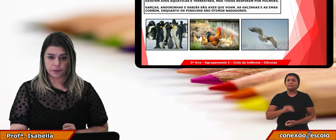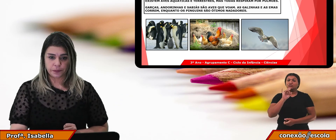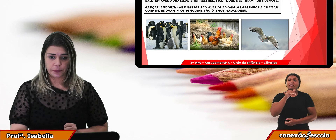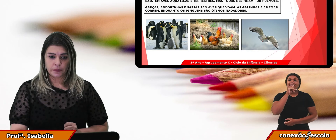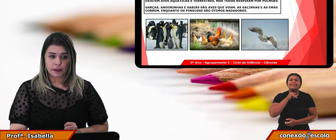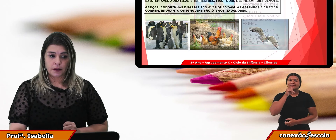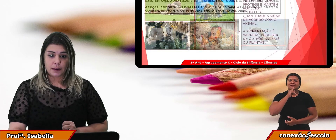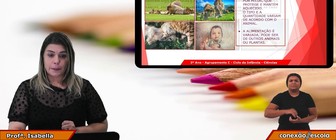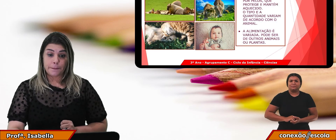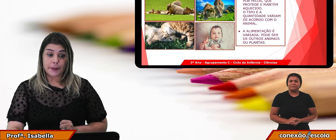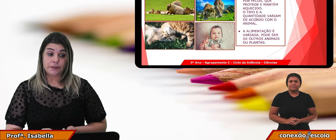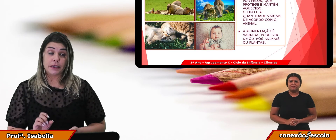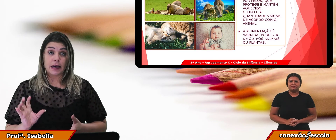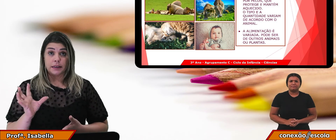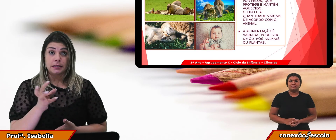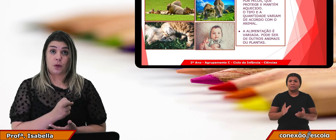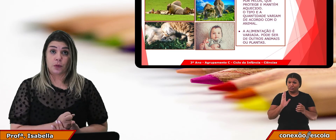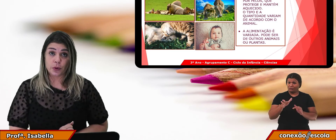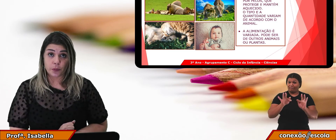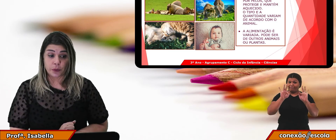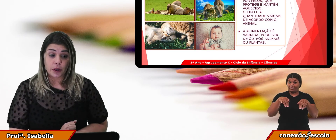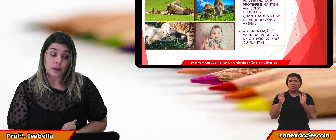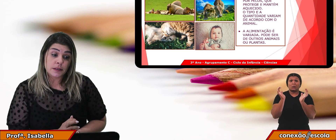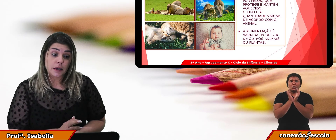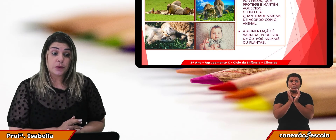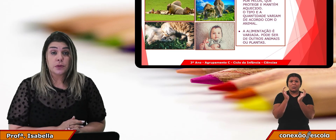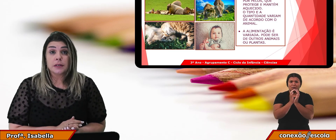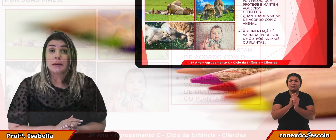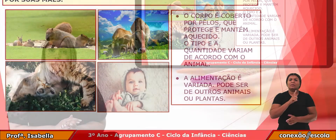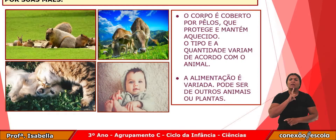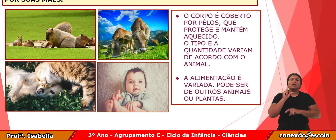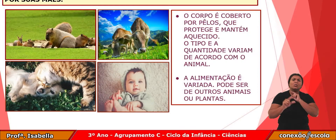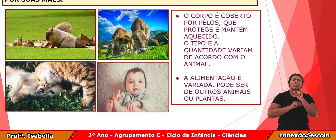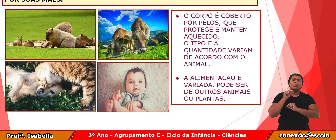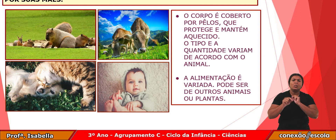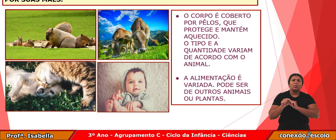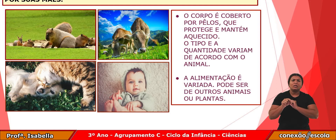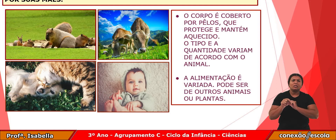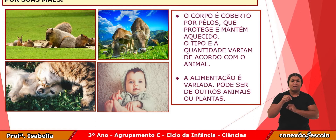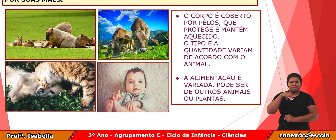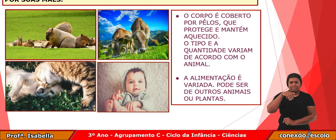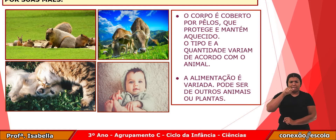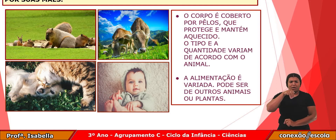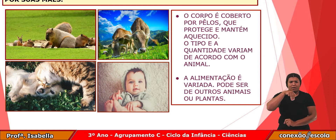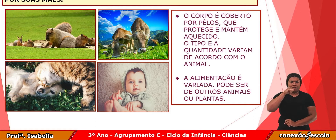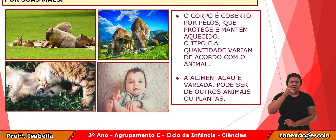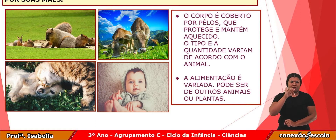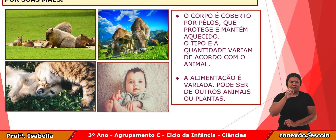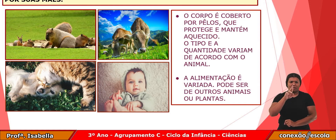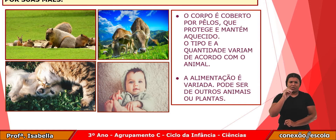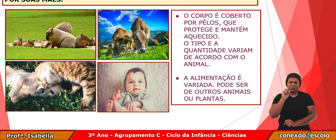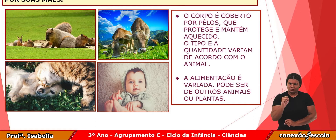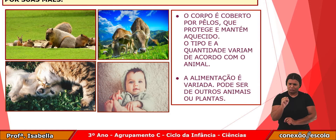exemplos. Para finalizar o grupo, nós temos os mamíferos. A